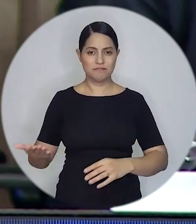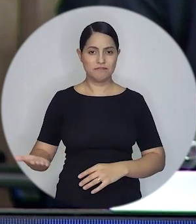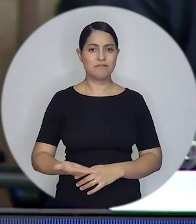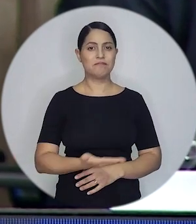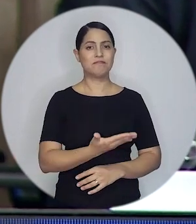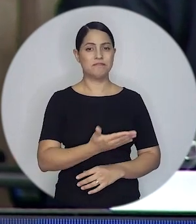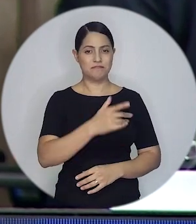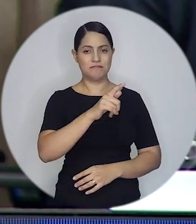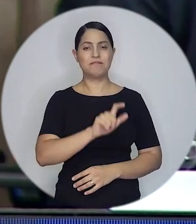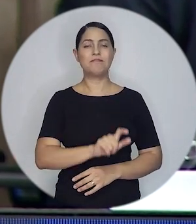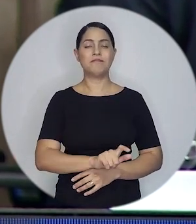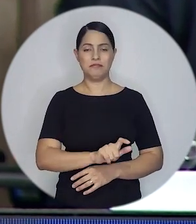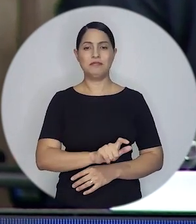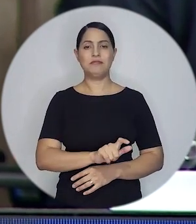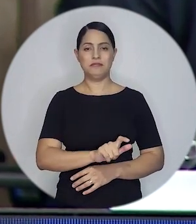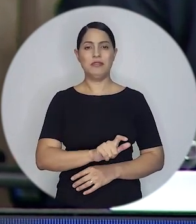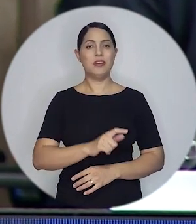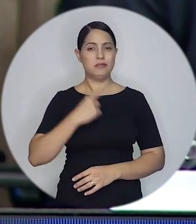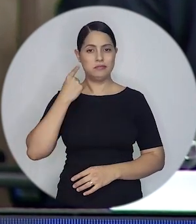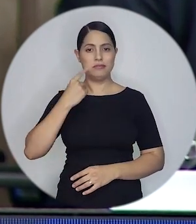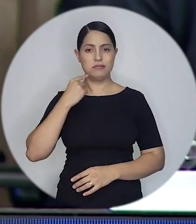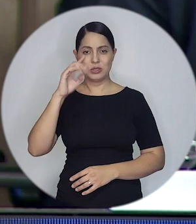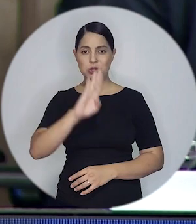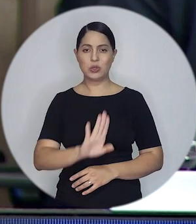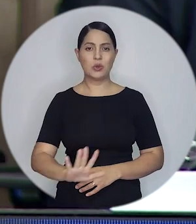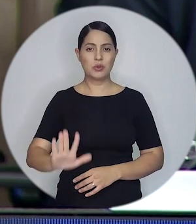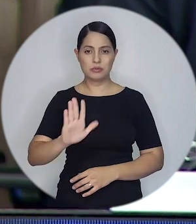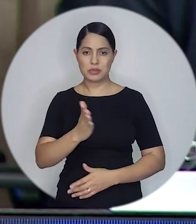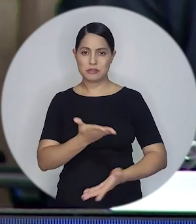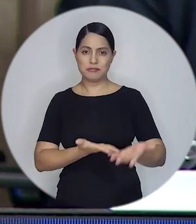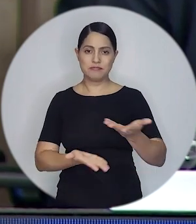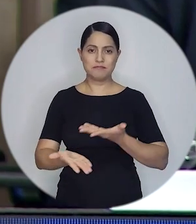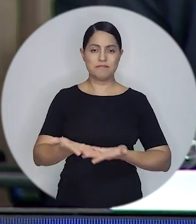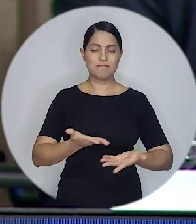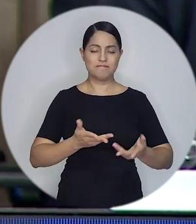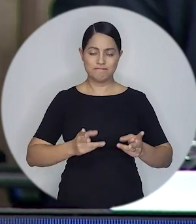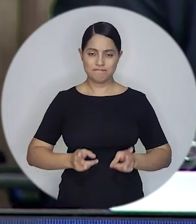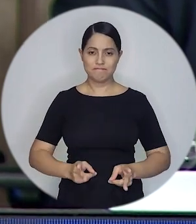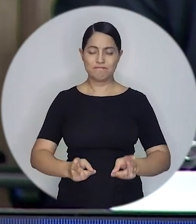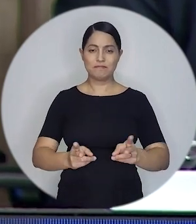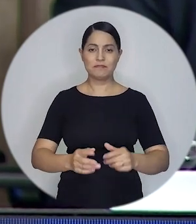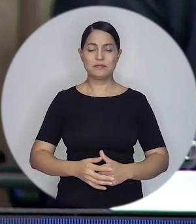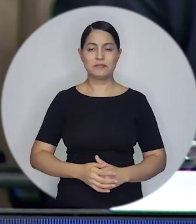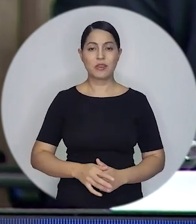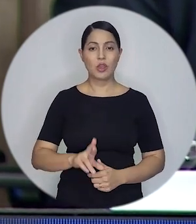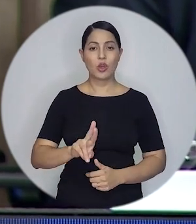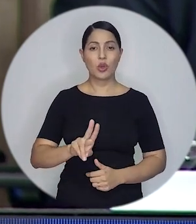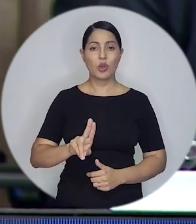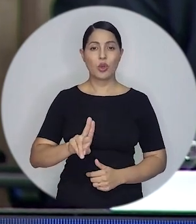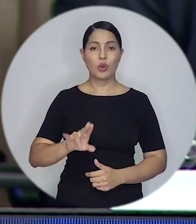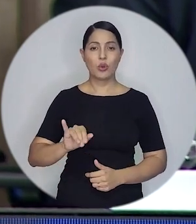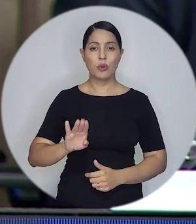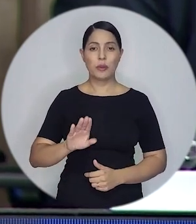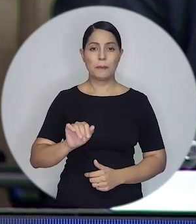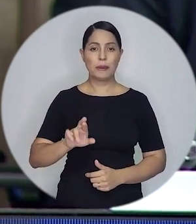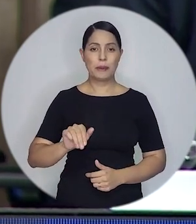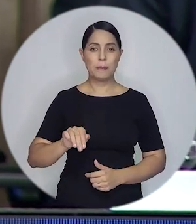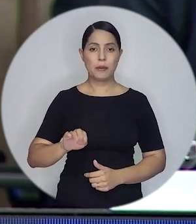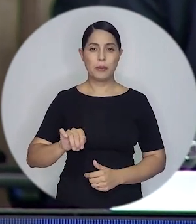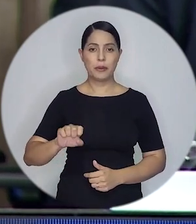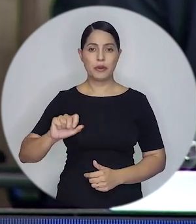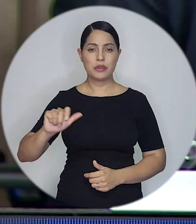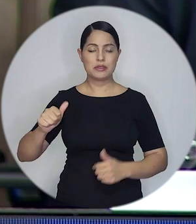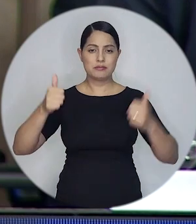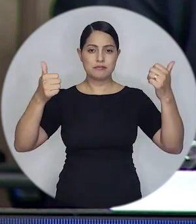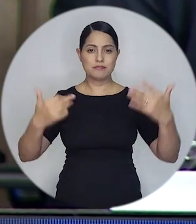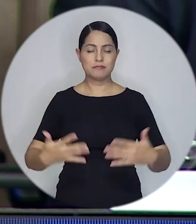Excelência vem prestando à advocacia brasileira. Como bem definiu Rui Barbosa,